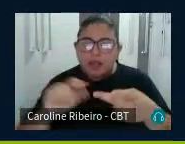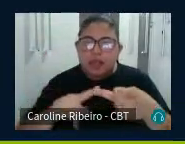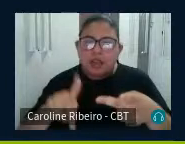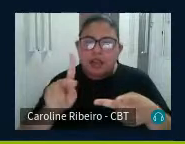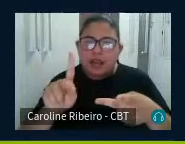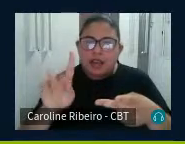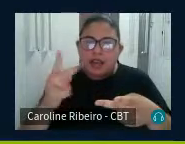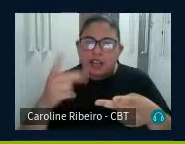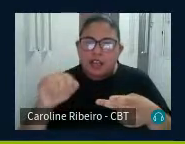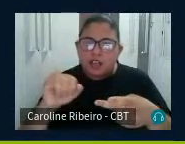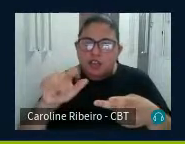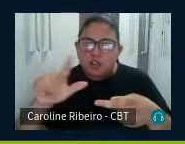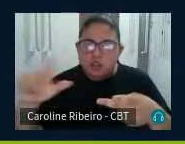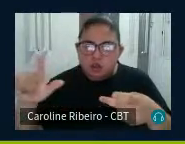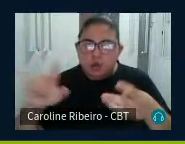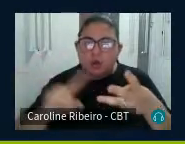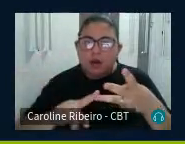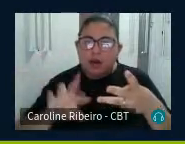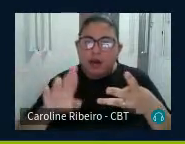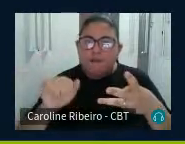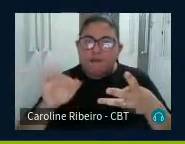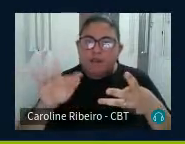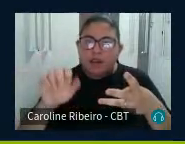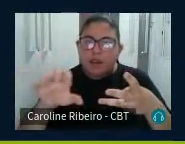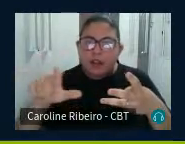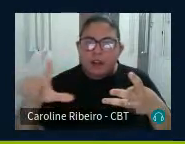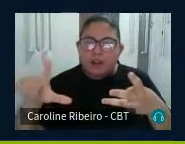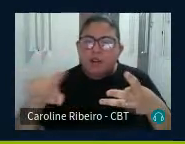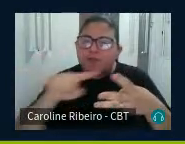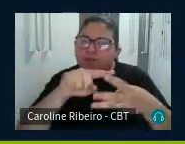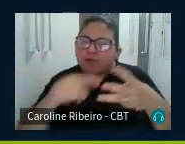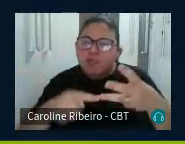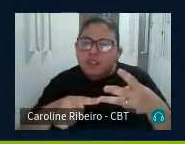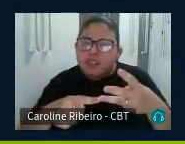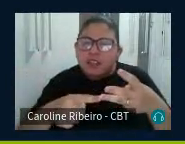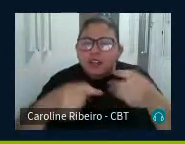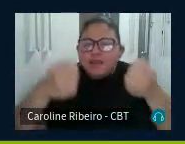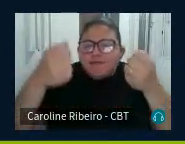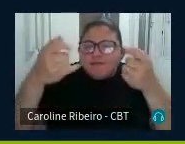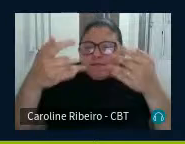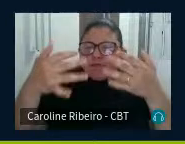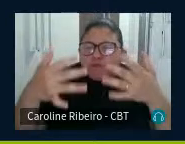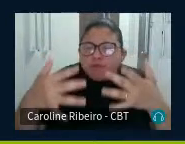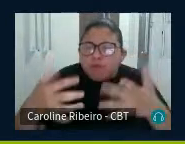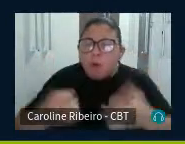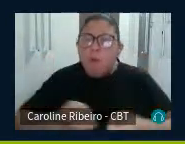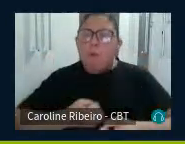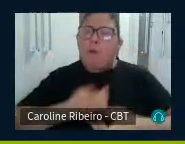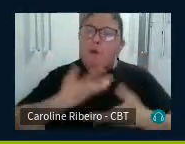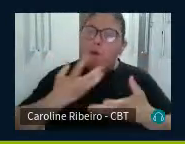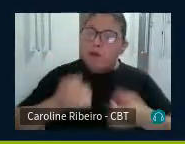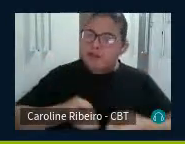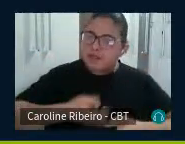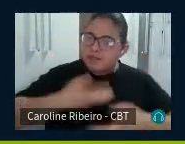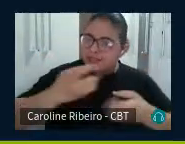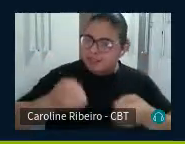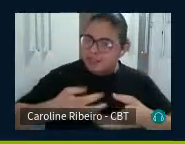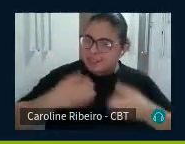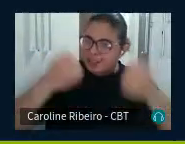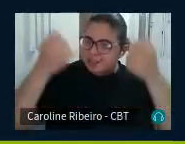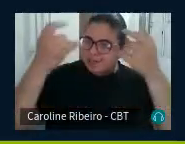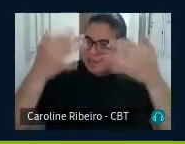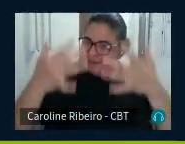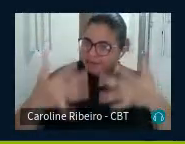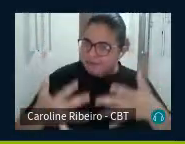com esse abraço poético, esse seja bem-vindo poético,